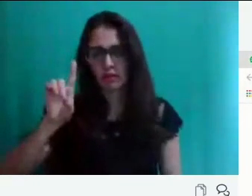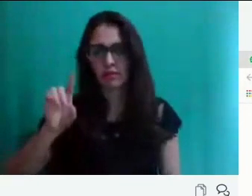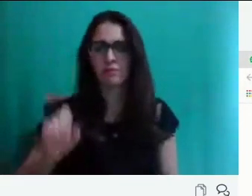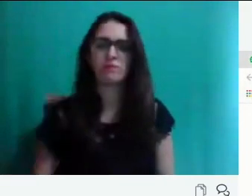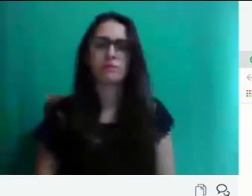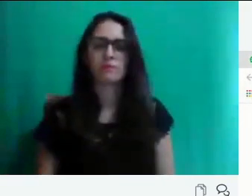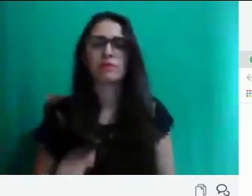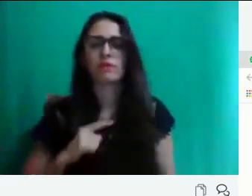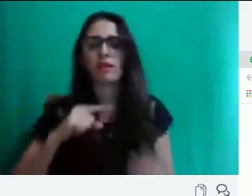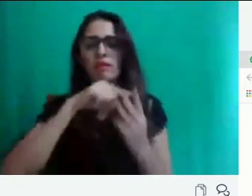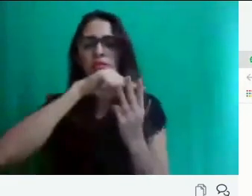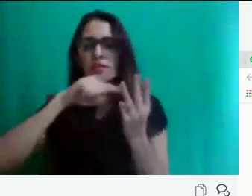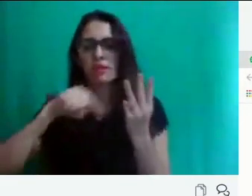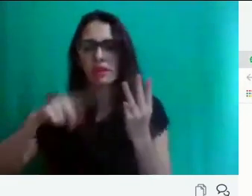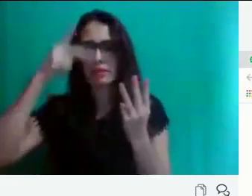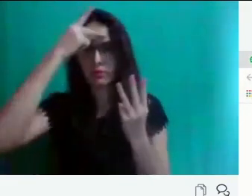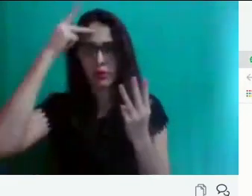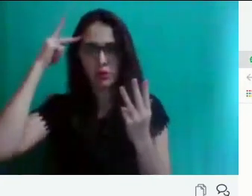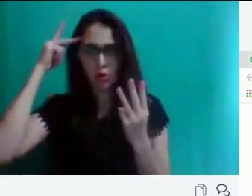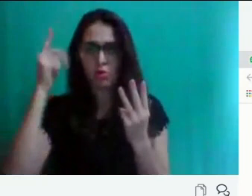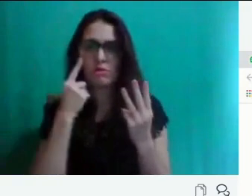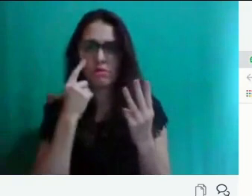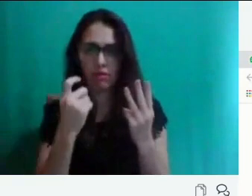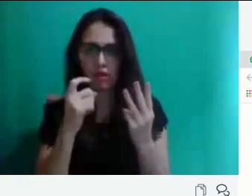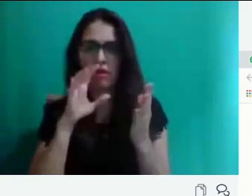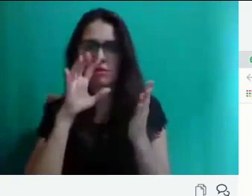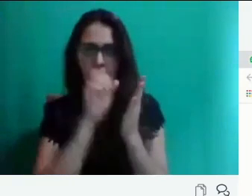Três inscritos para duas vagas.